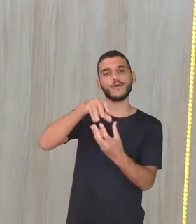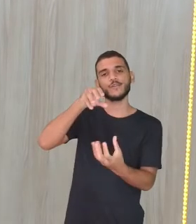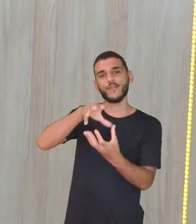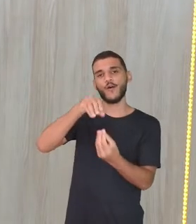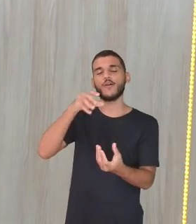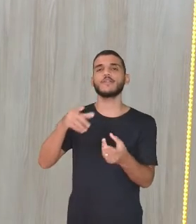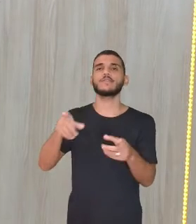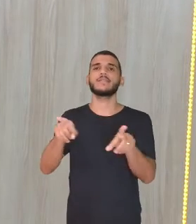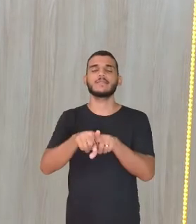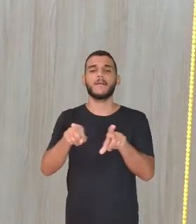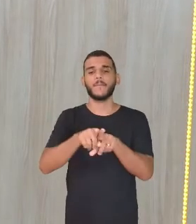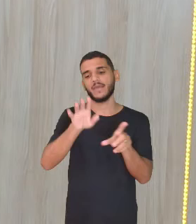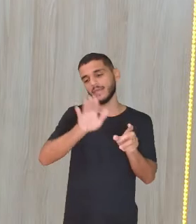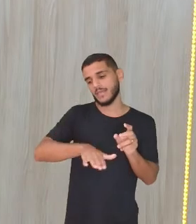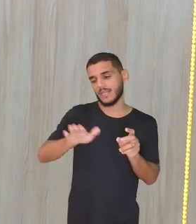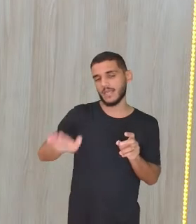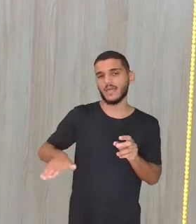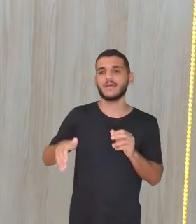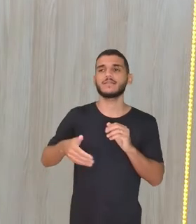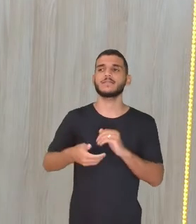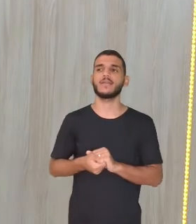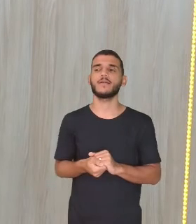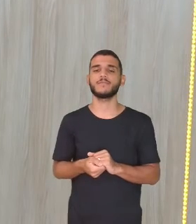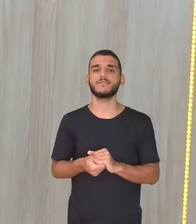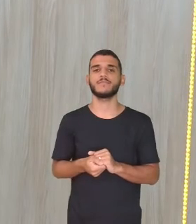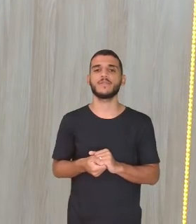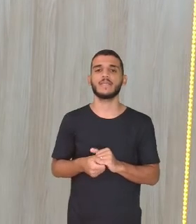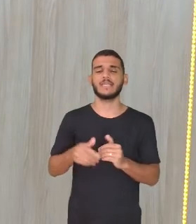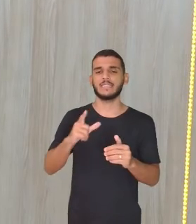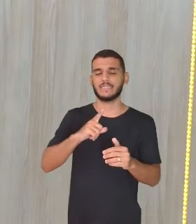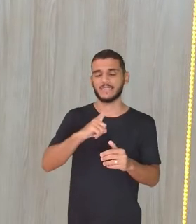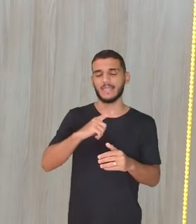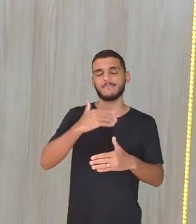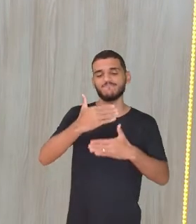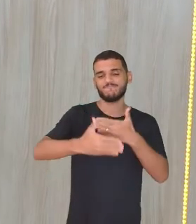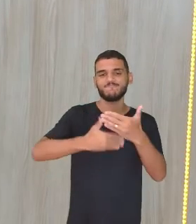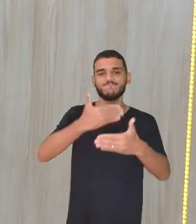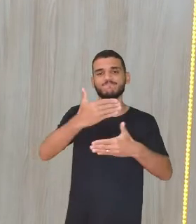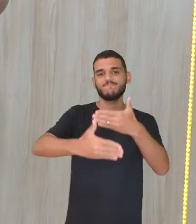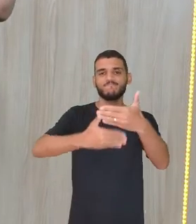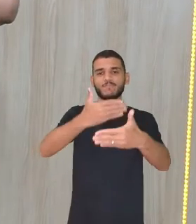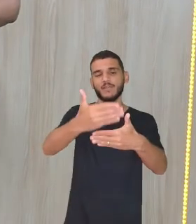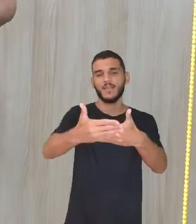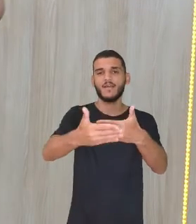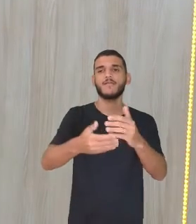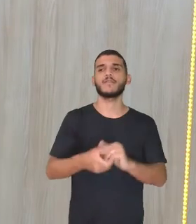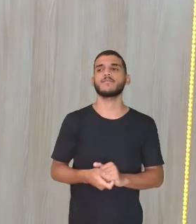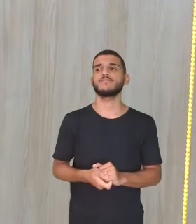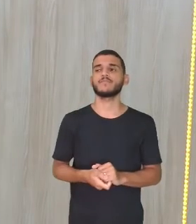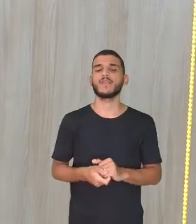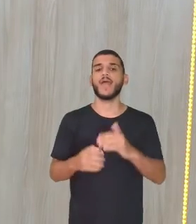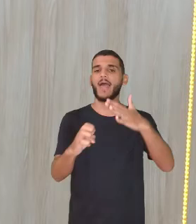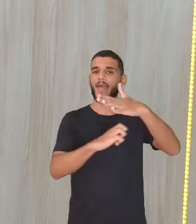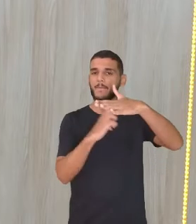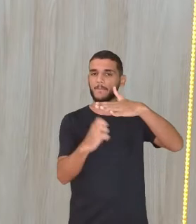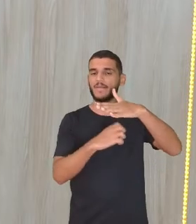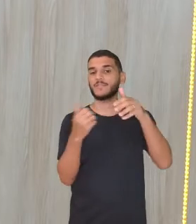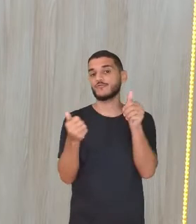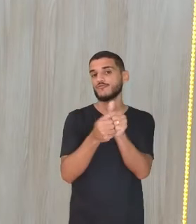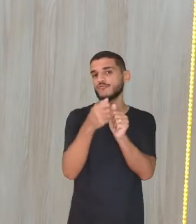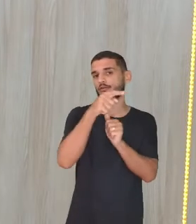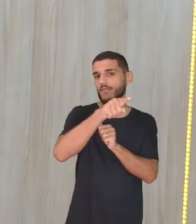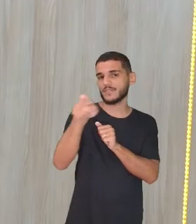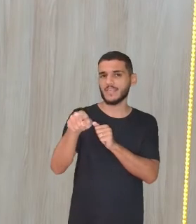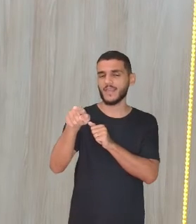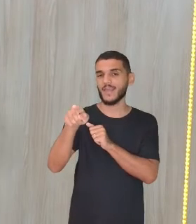mostrou aí uma criança começando a andar, que em todas as etapas da vida, essa empresa, não é, está com você. Isso é